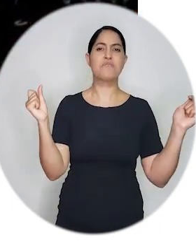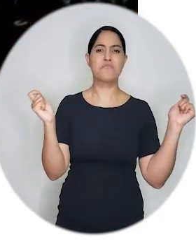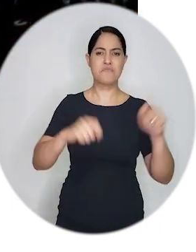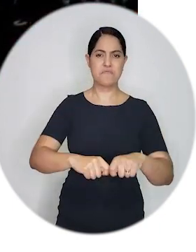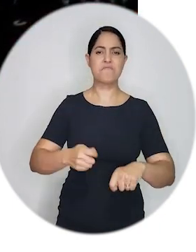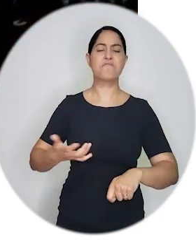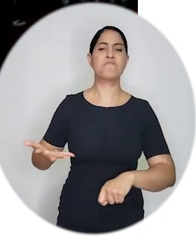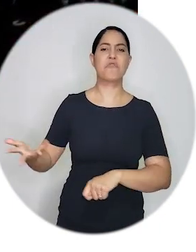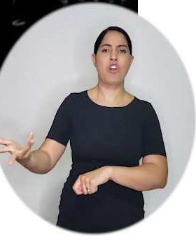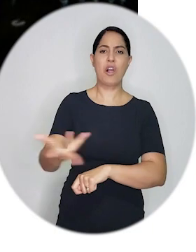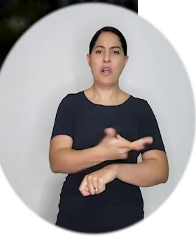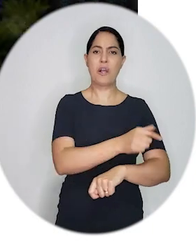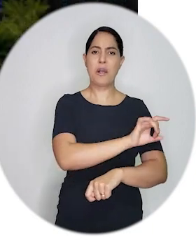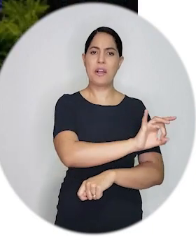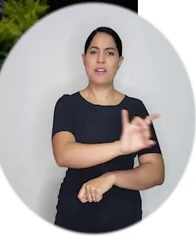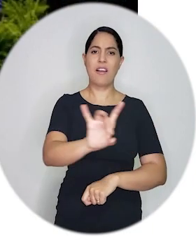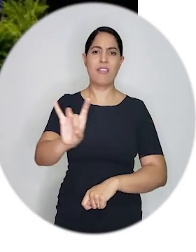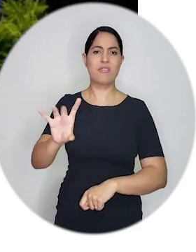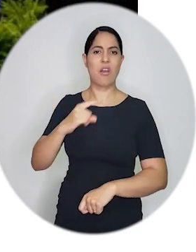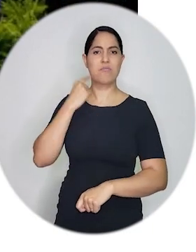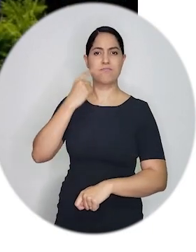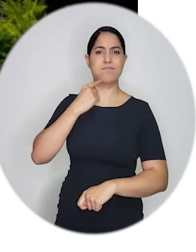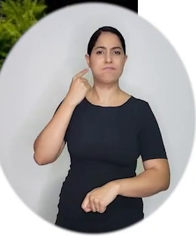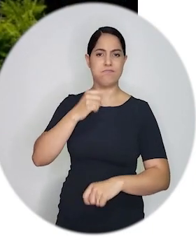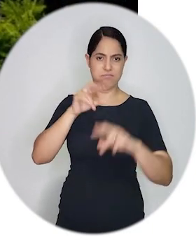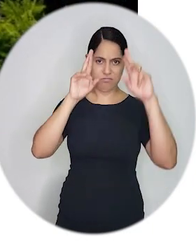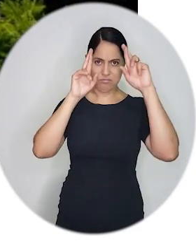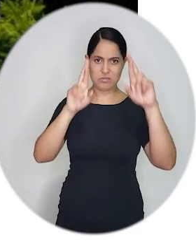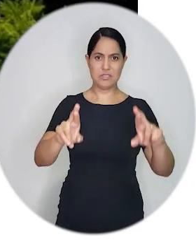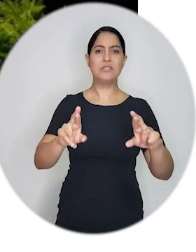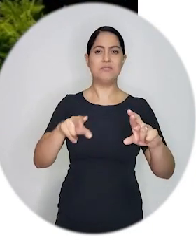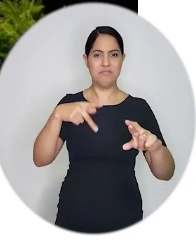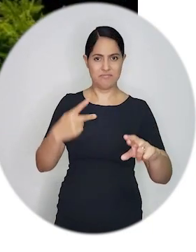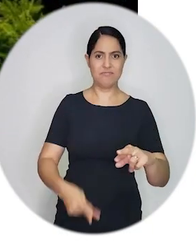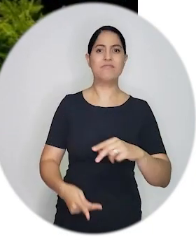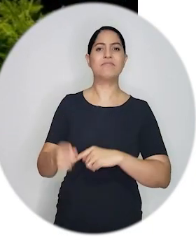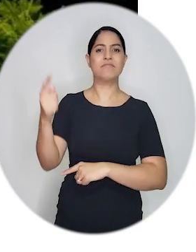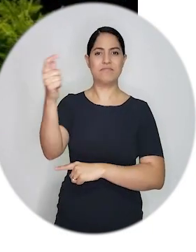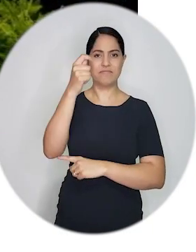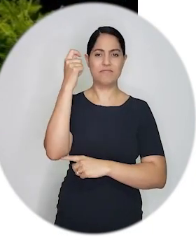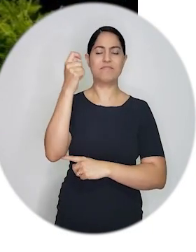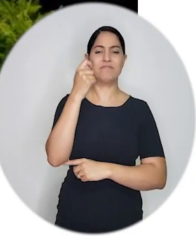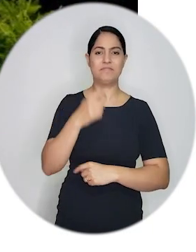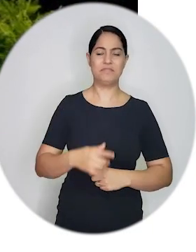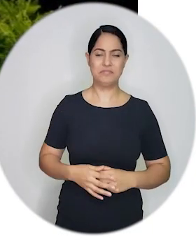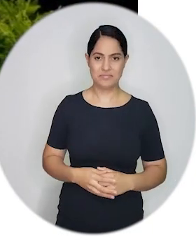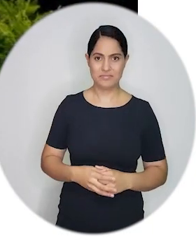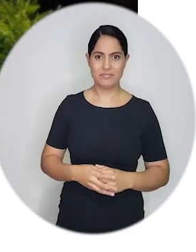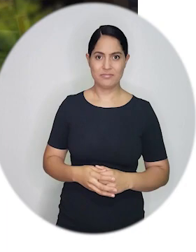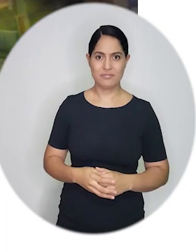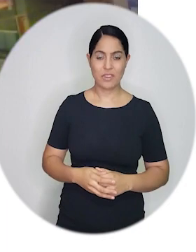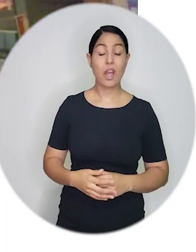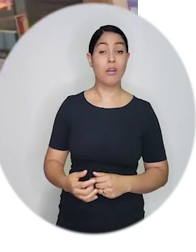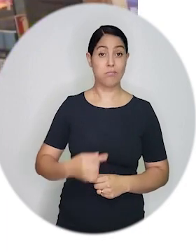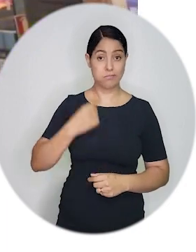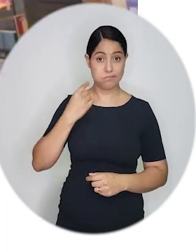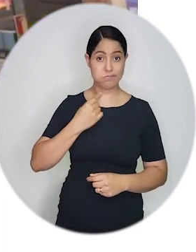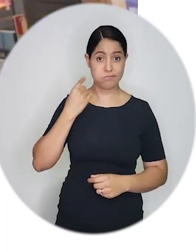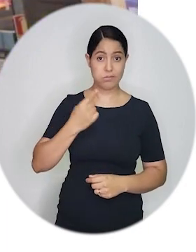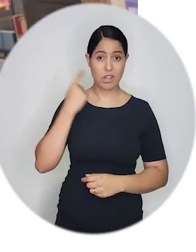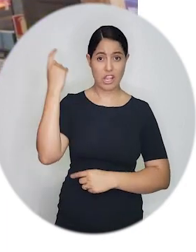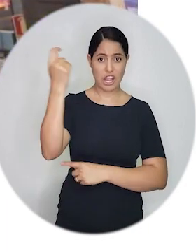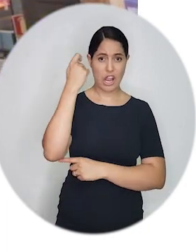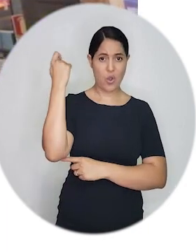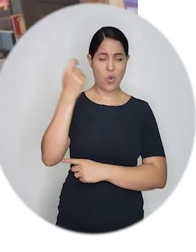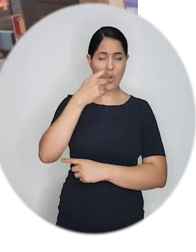força, a qualificação e o respeito que cada uma advogada e advogado do Estado do Rio Grande do Sul. A advocacia